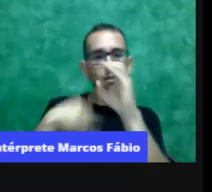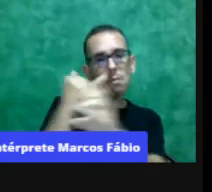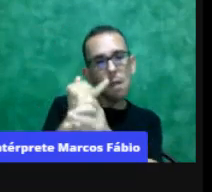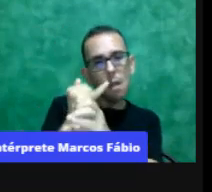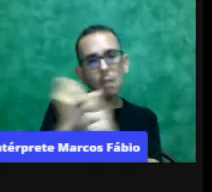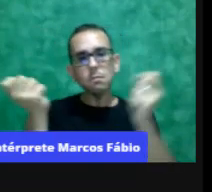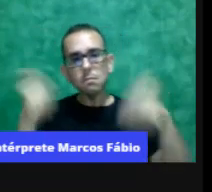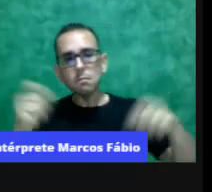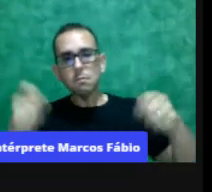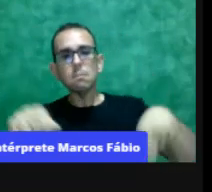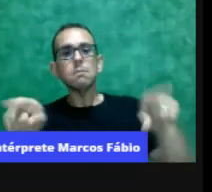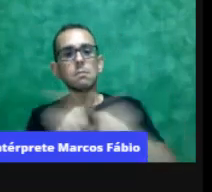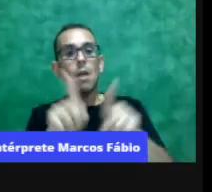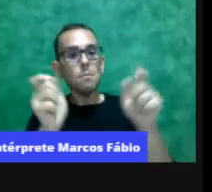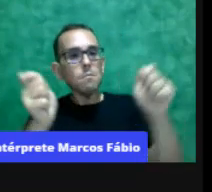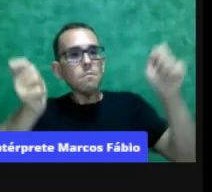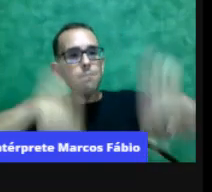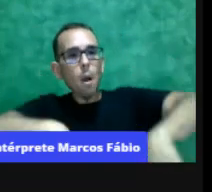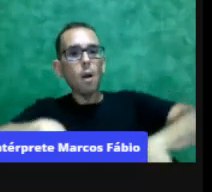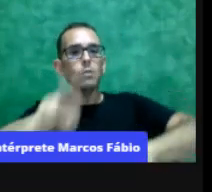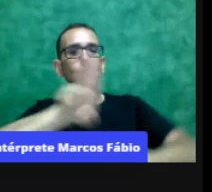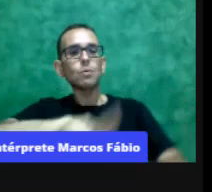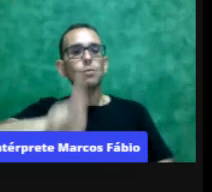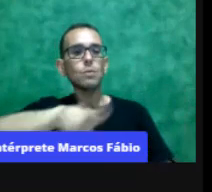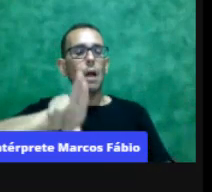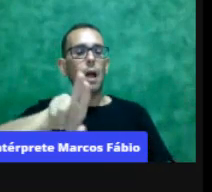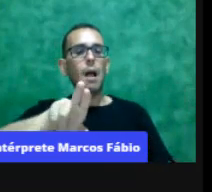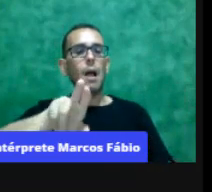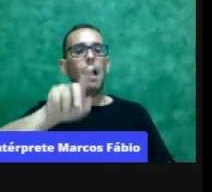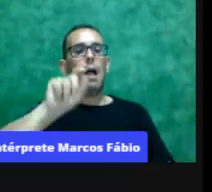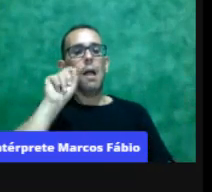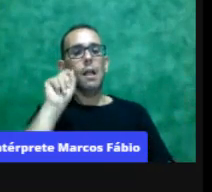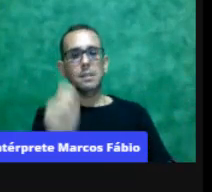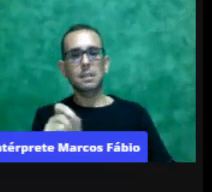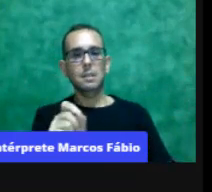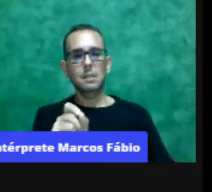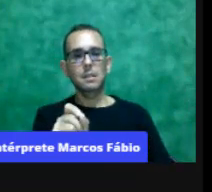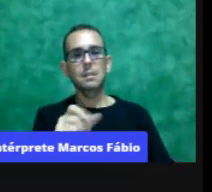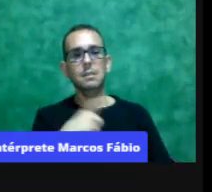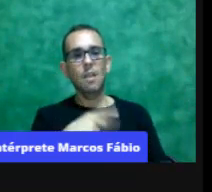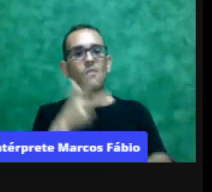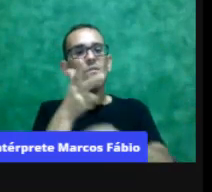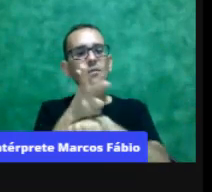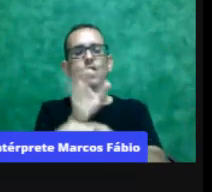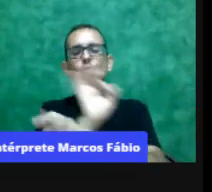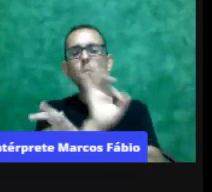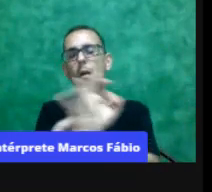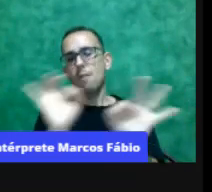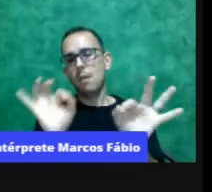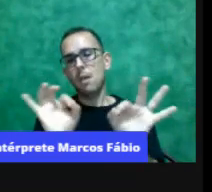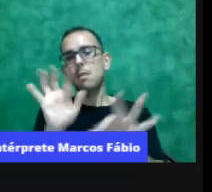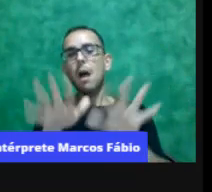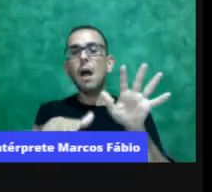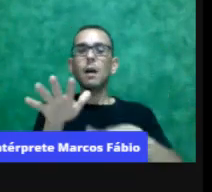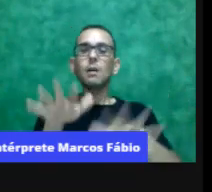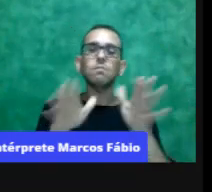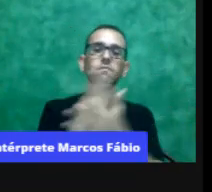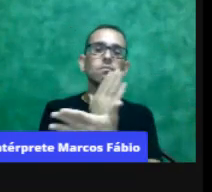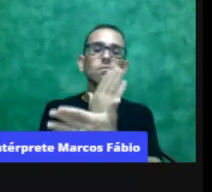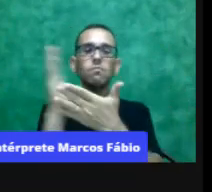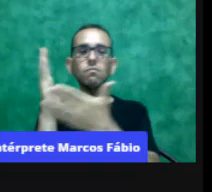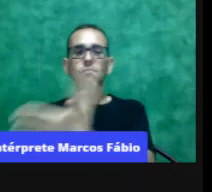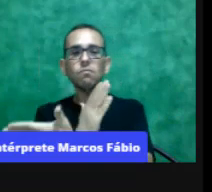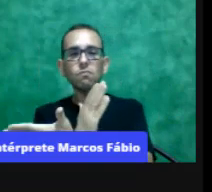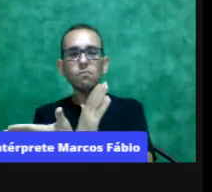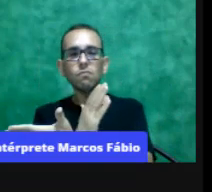percebeu que é possível de se usar e que saem vídeos muito bacanas, alguns.